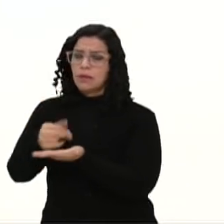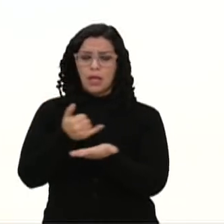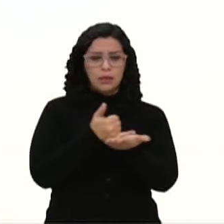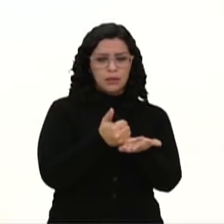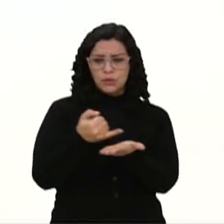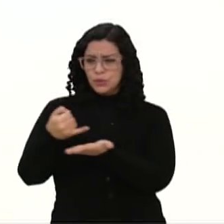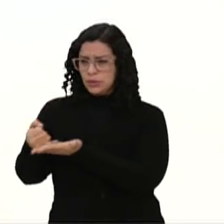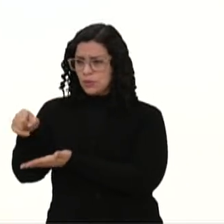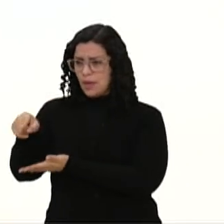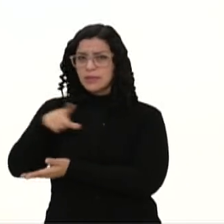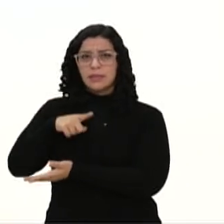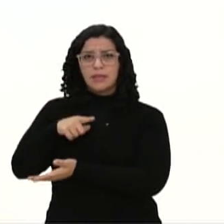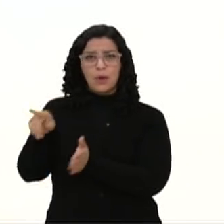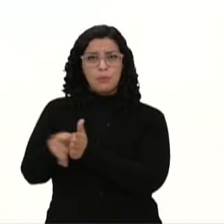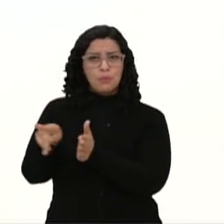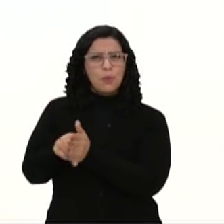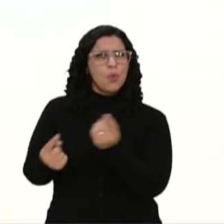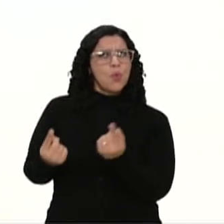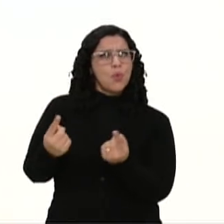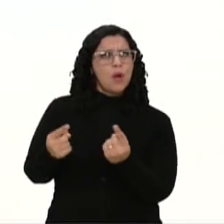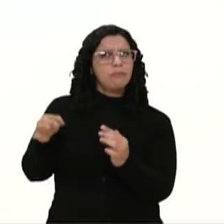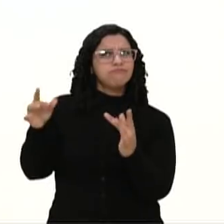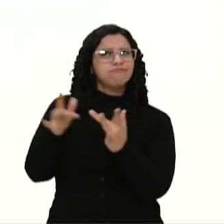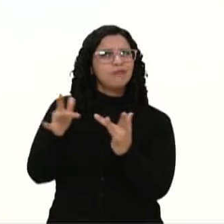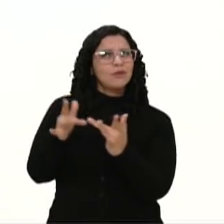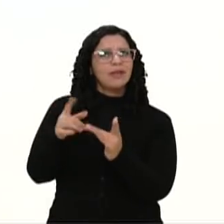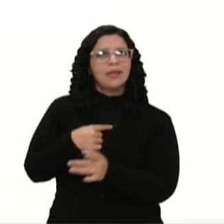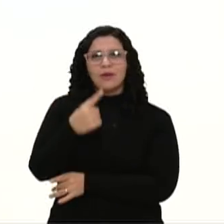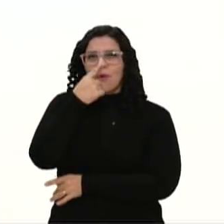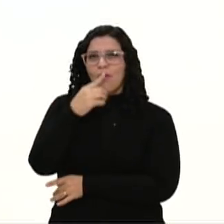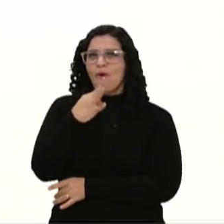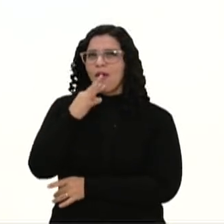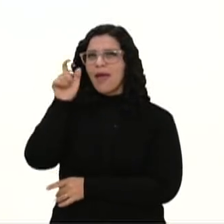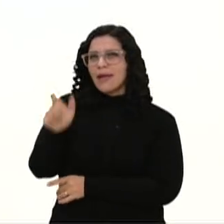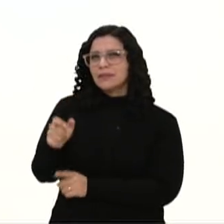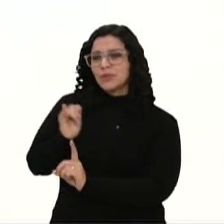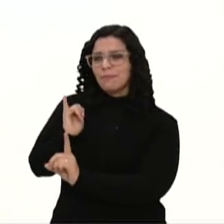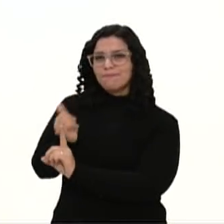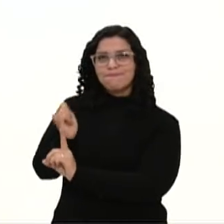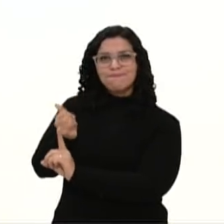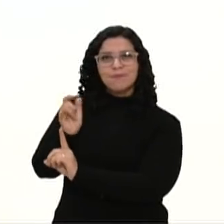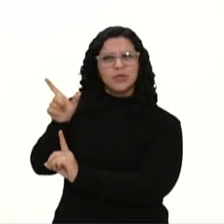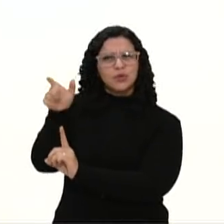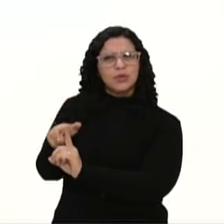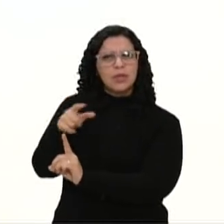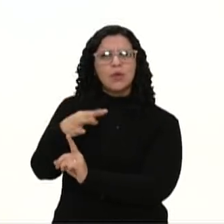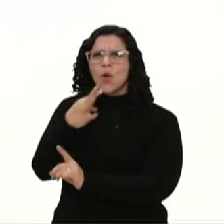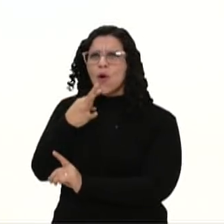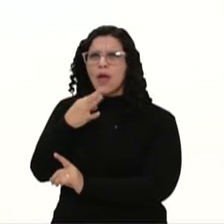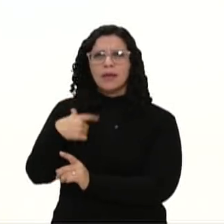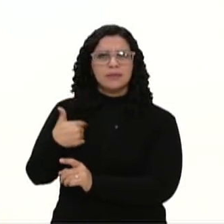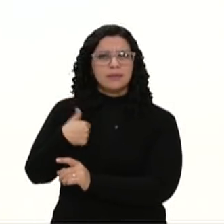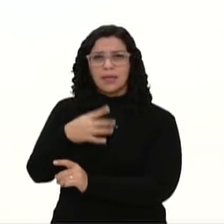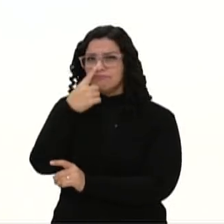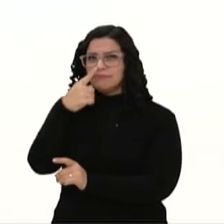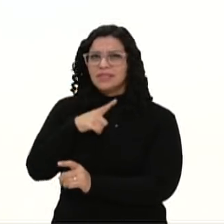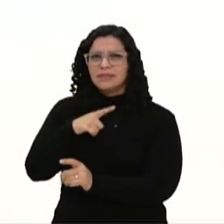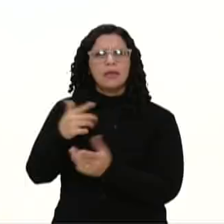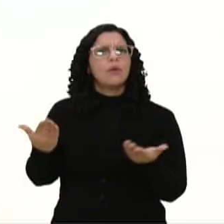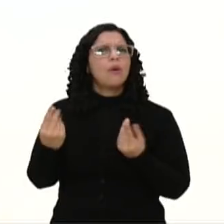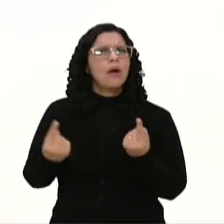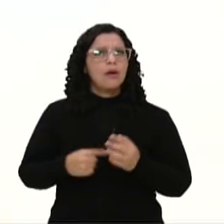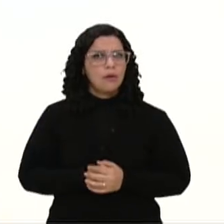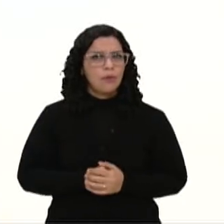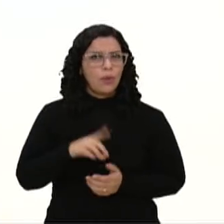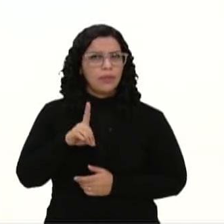ou na carta de Lígia Fagundes, o emissor conhece o seu remetente, o seu destinatário, conhece o seu destinatário,